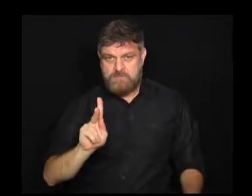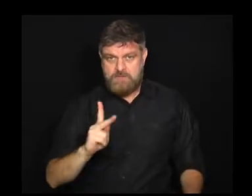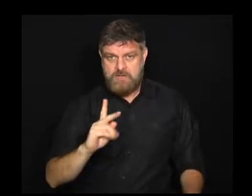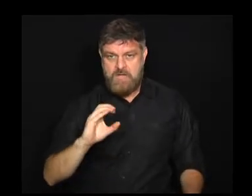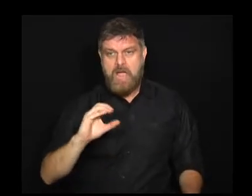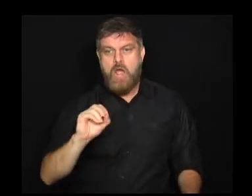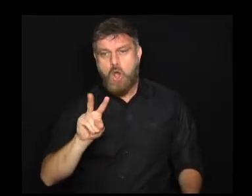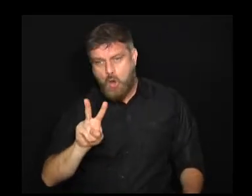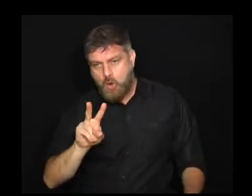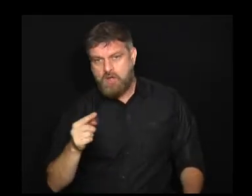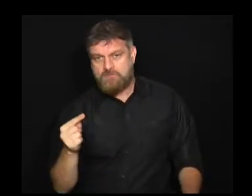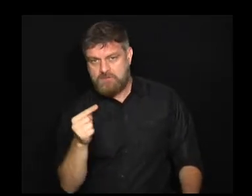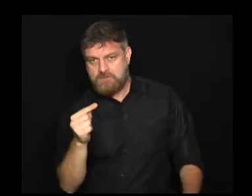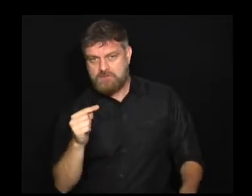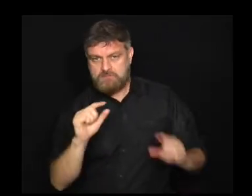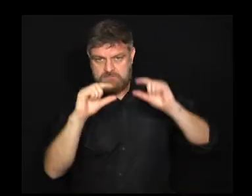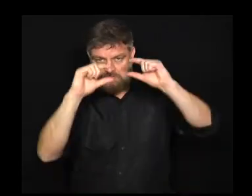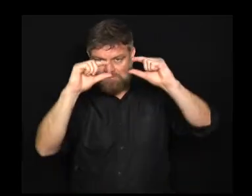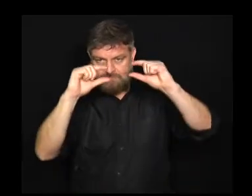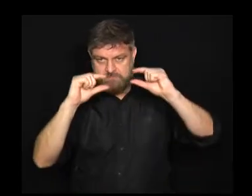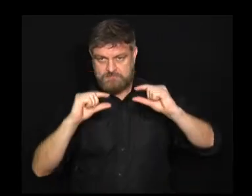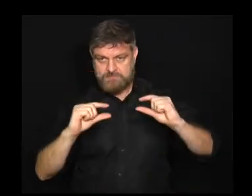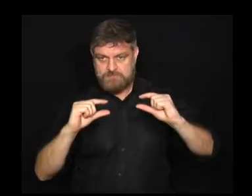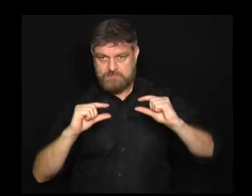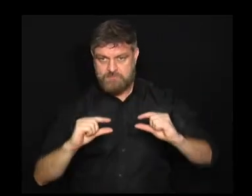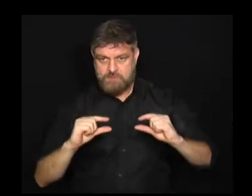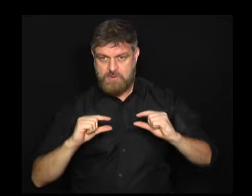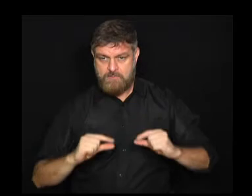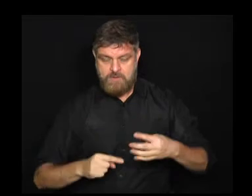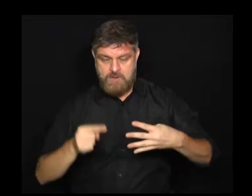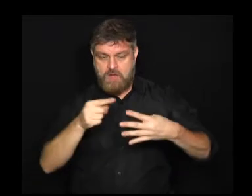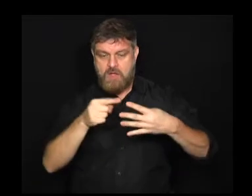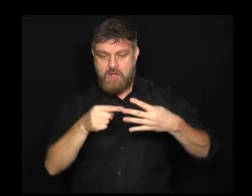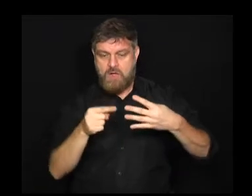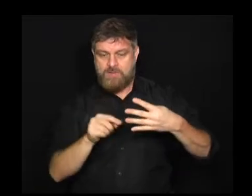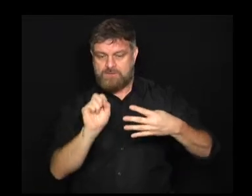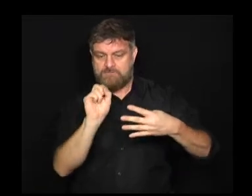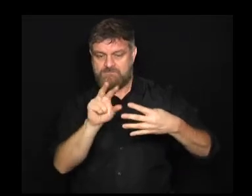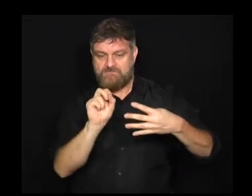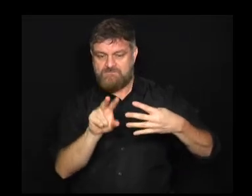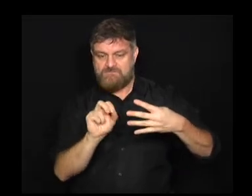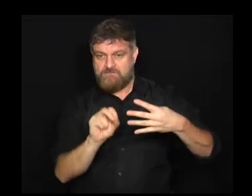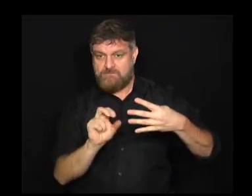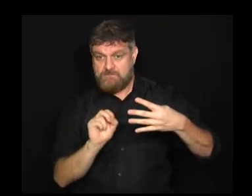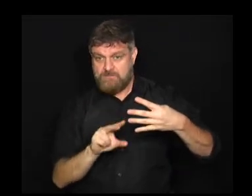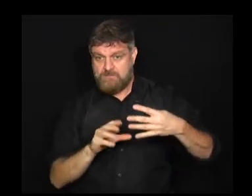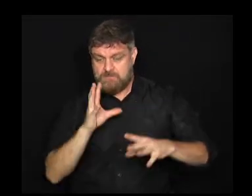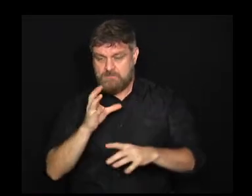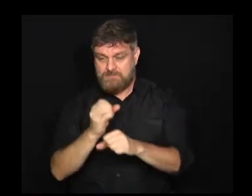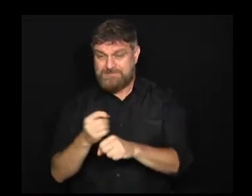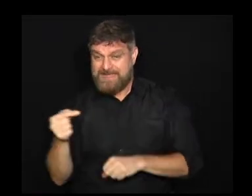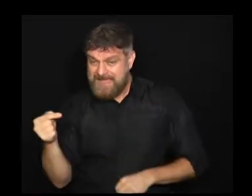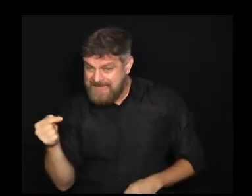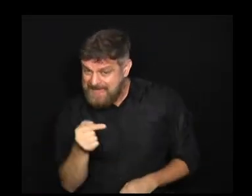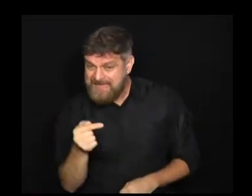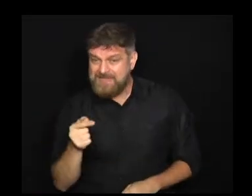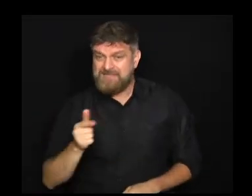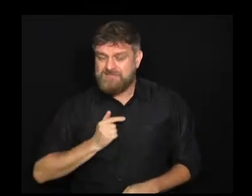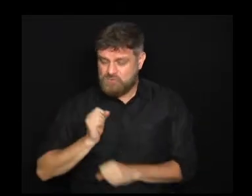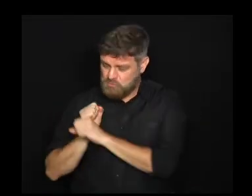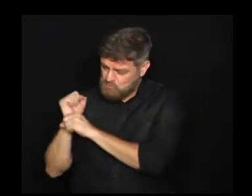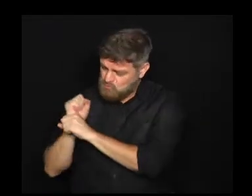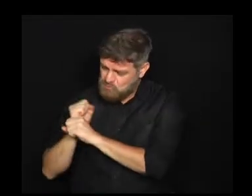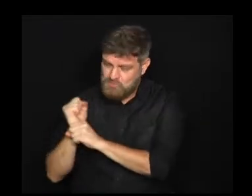HCOV NL63, quer dizer, esses 4 vírus, conjuntamente, eles são responsáveis todos os